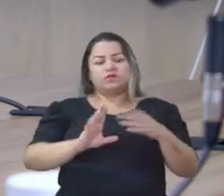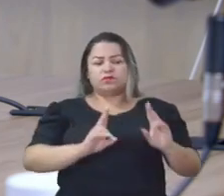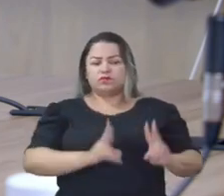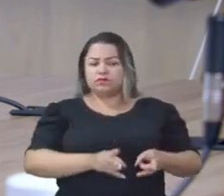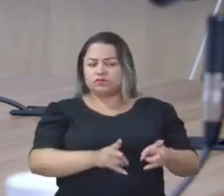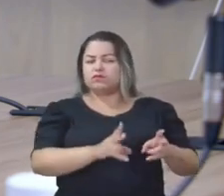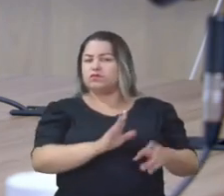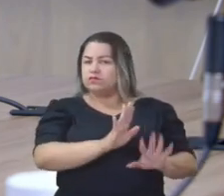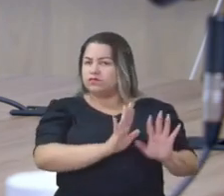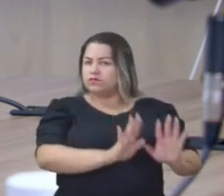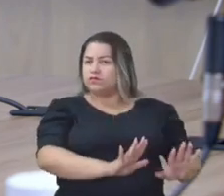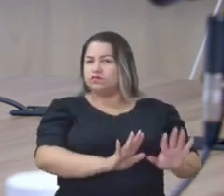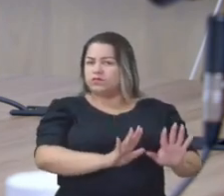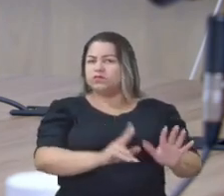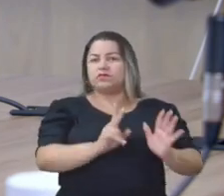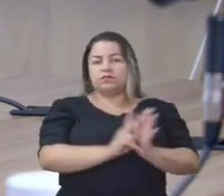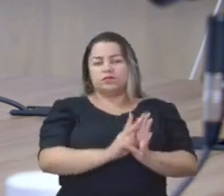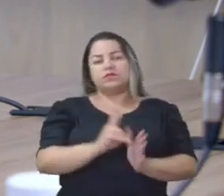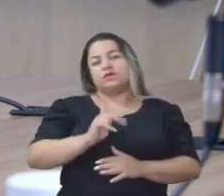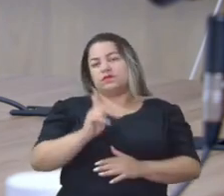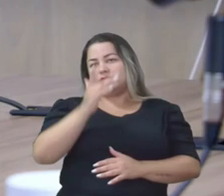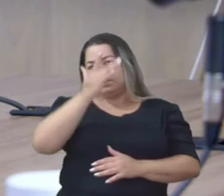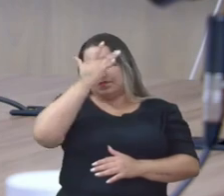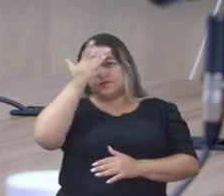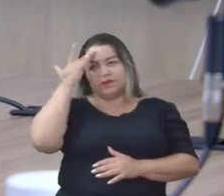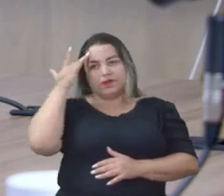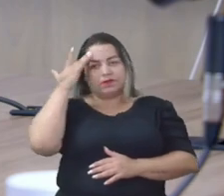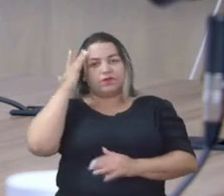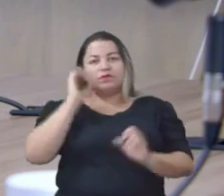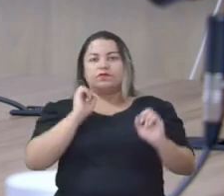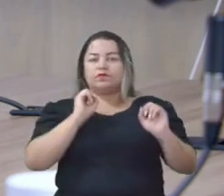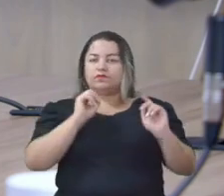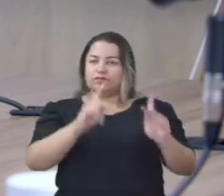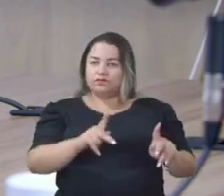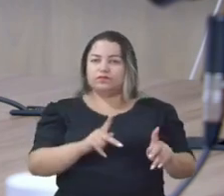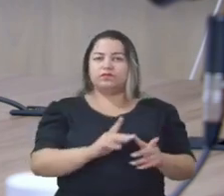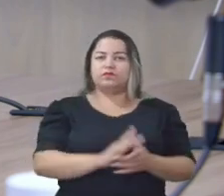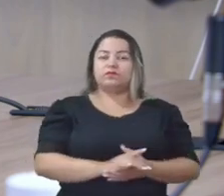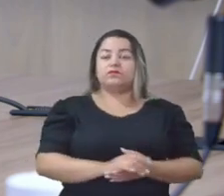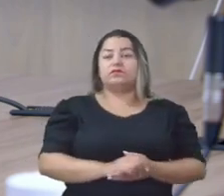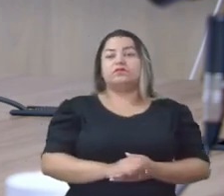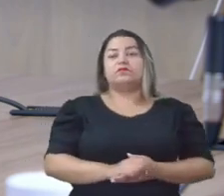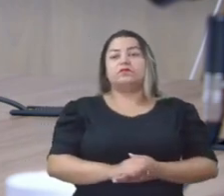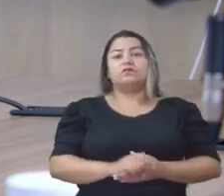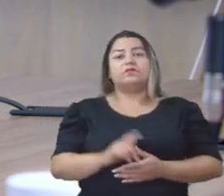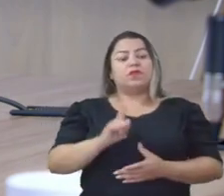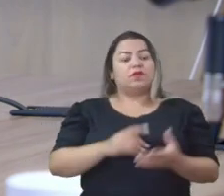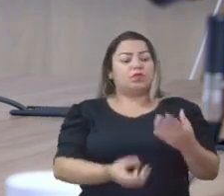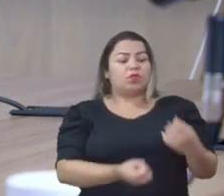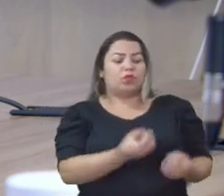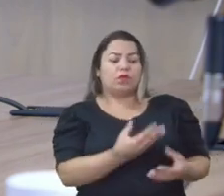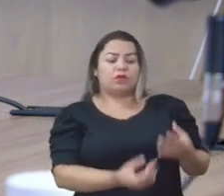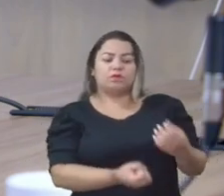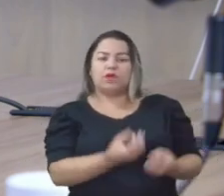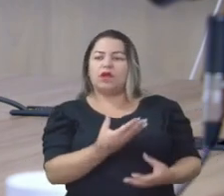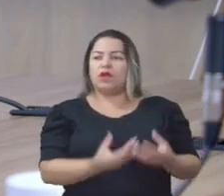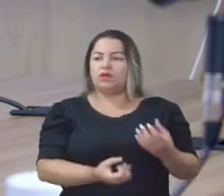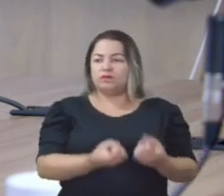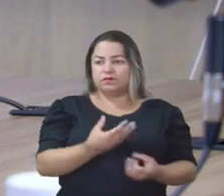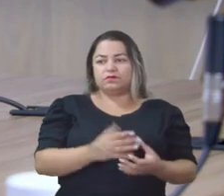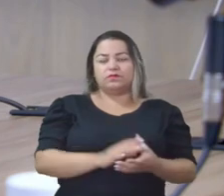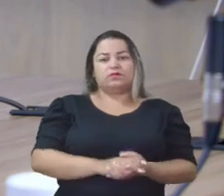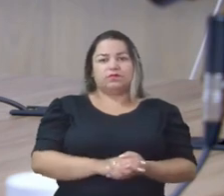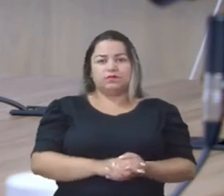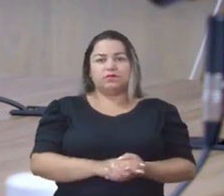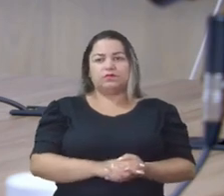tal. Que sim, tem essas pessoas, né? Tá, recentemente a gente tem passado muito por queimadas. Recentemente